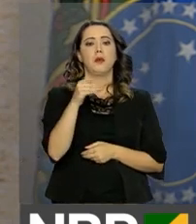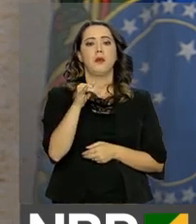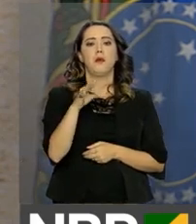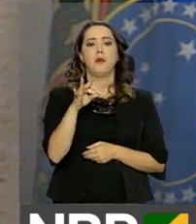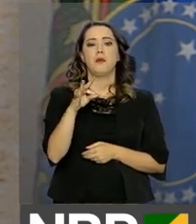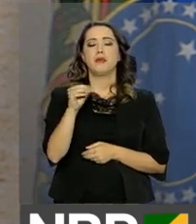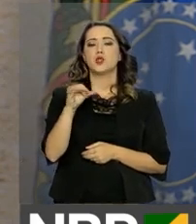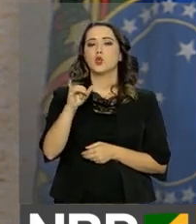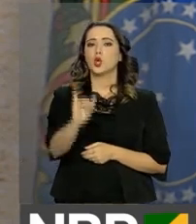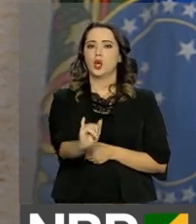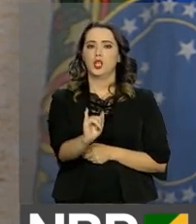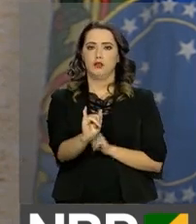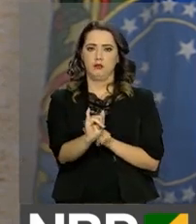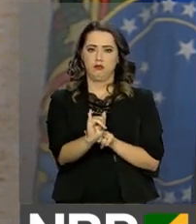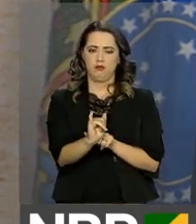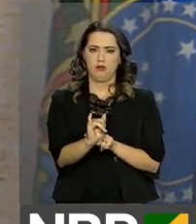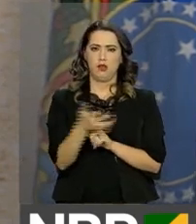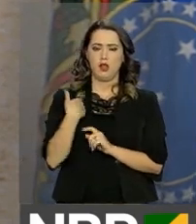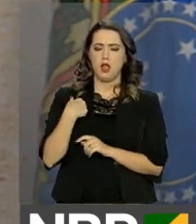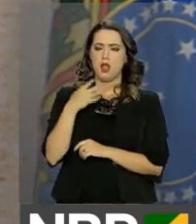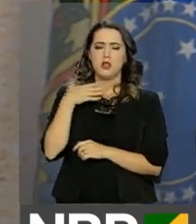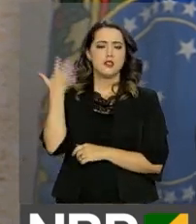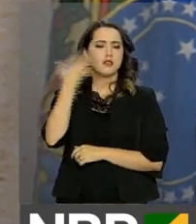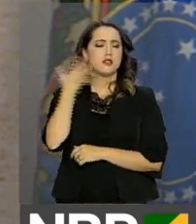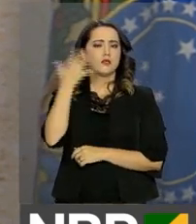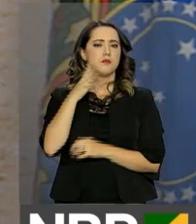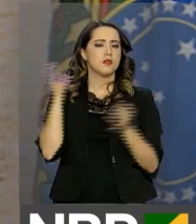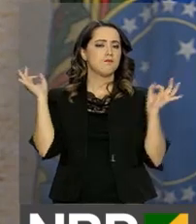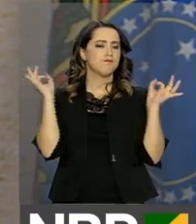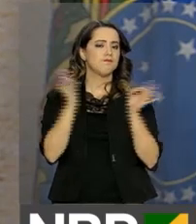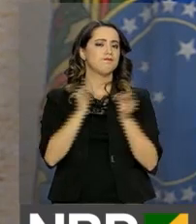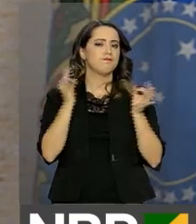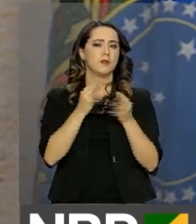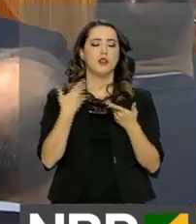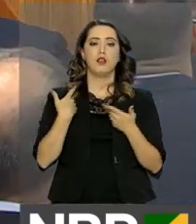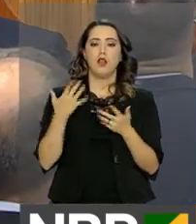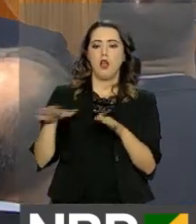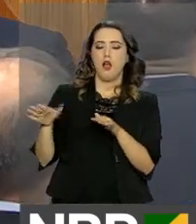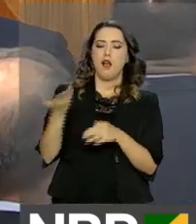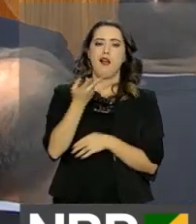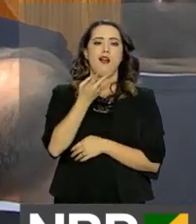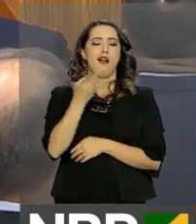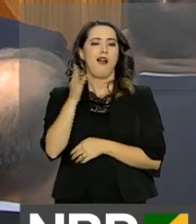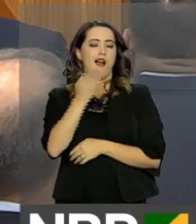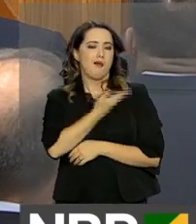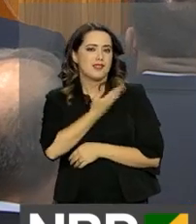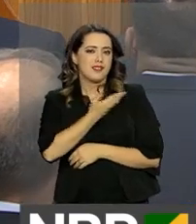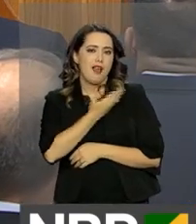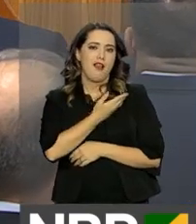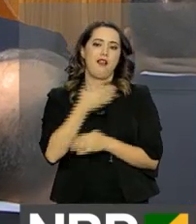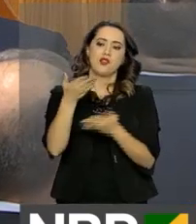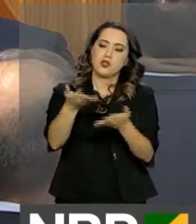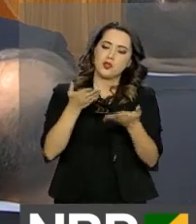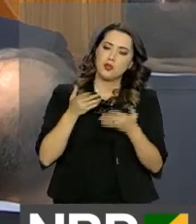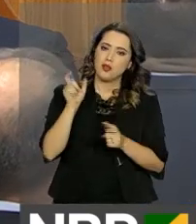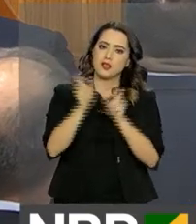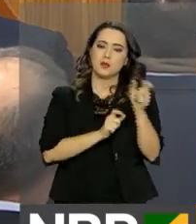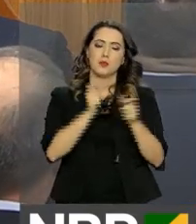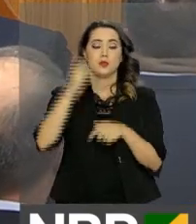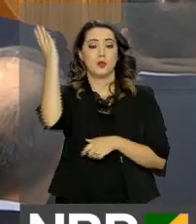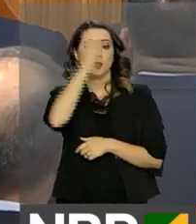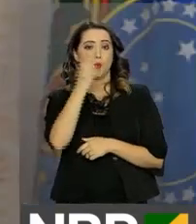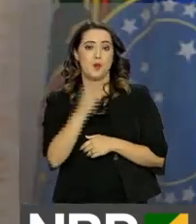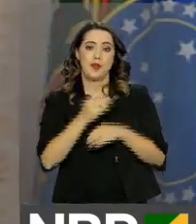me contam maravilhas de lá, a sensibilidade, né? A extraordinária fraternidade com que eles recebem os brasileiros,